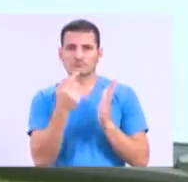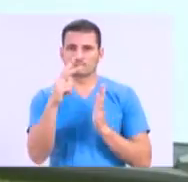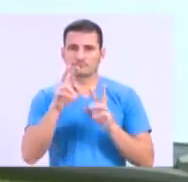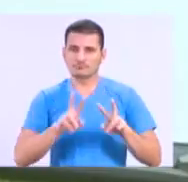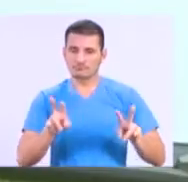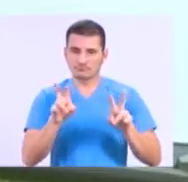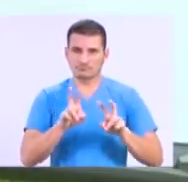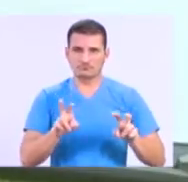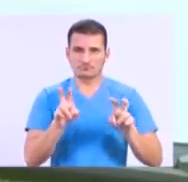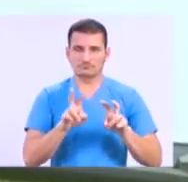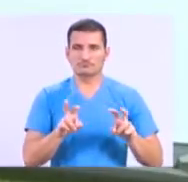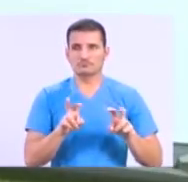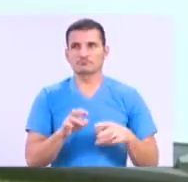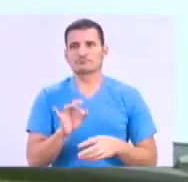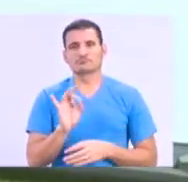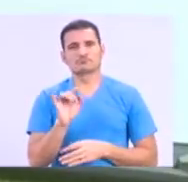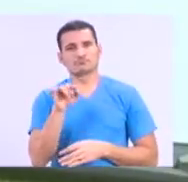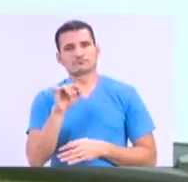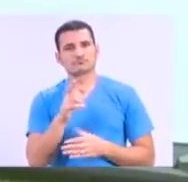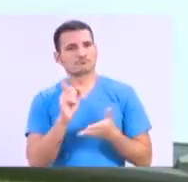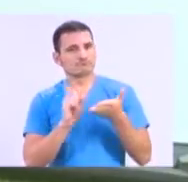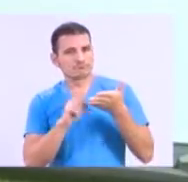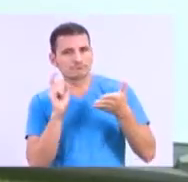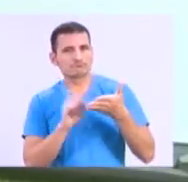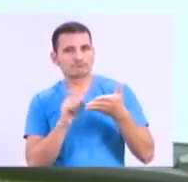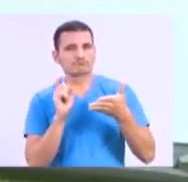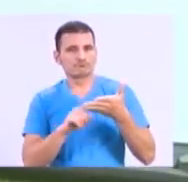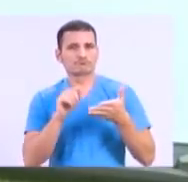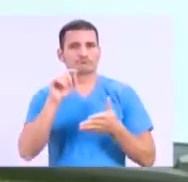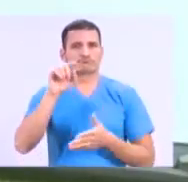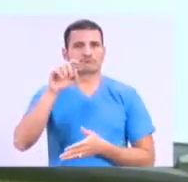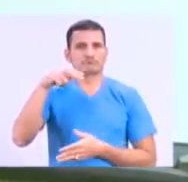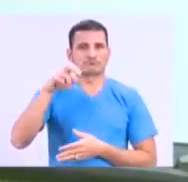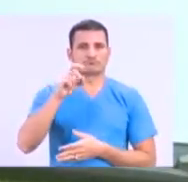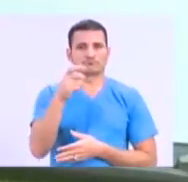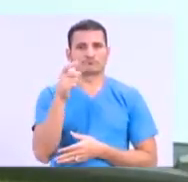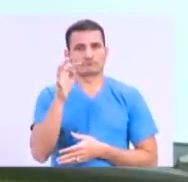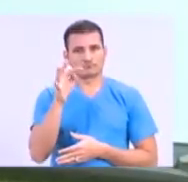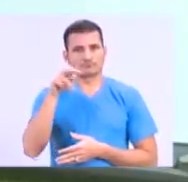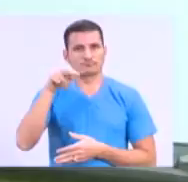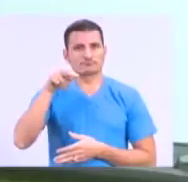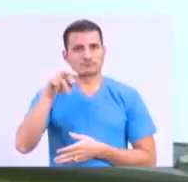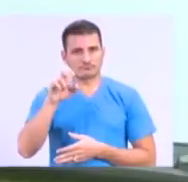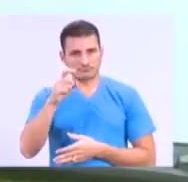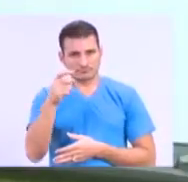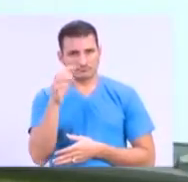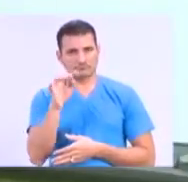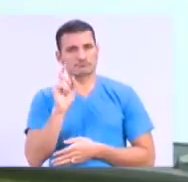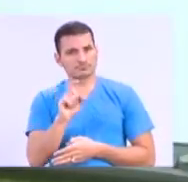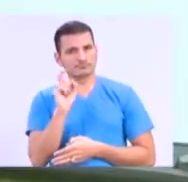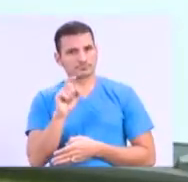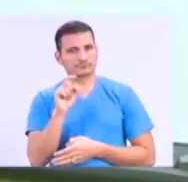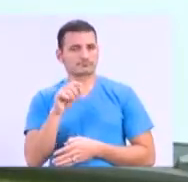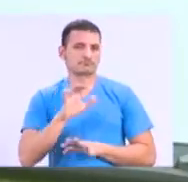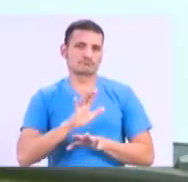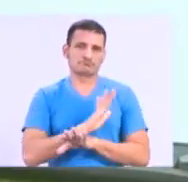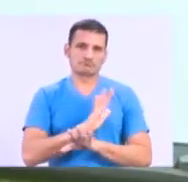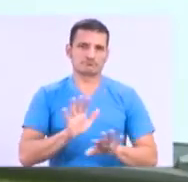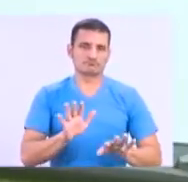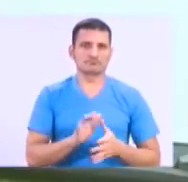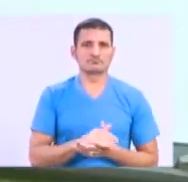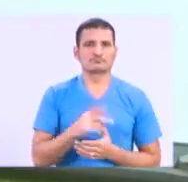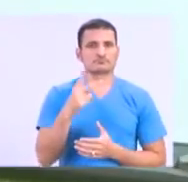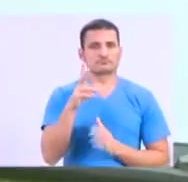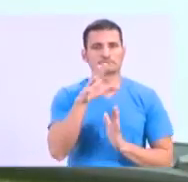computador, é só você clicar lá em Next, Next, Next, Finish, e aí você vai ter o seu pacote instalado, né?